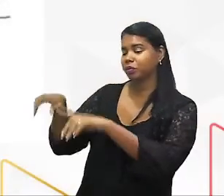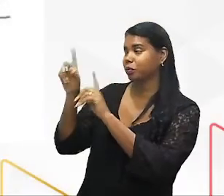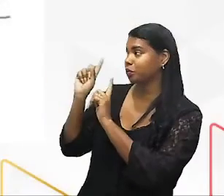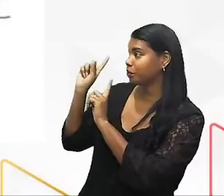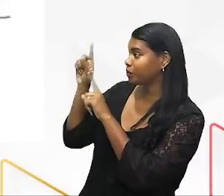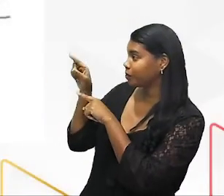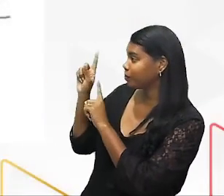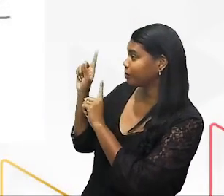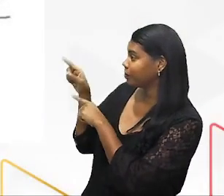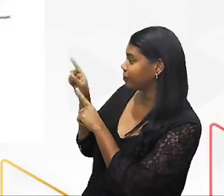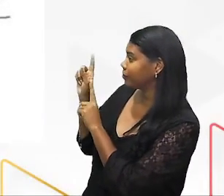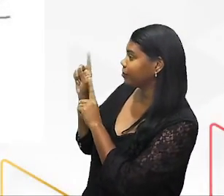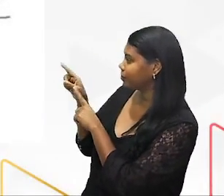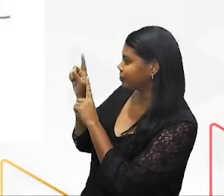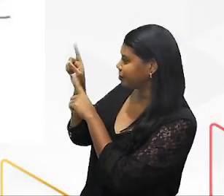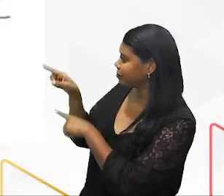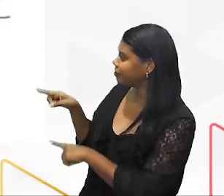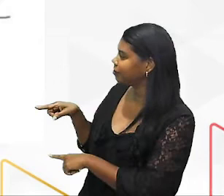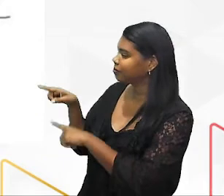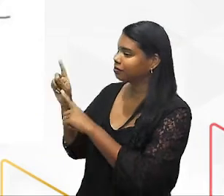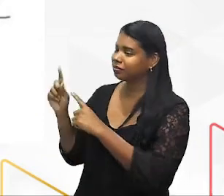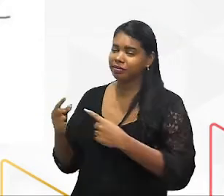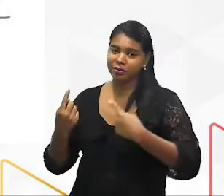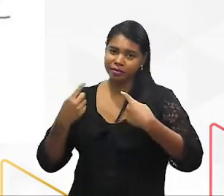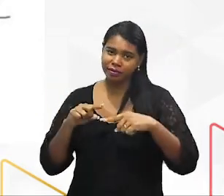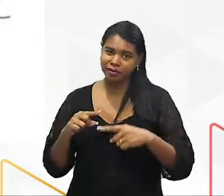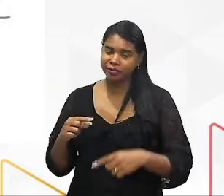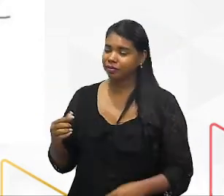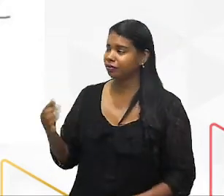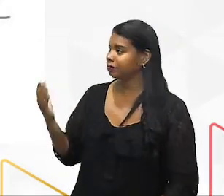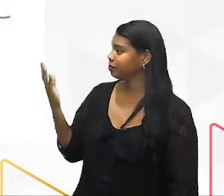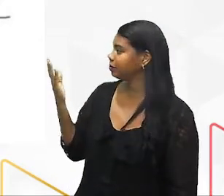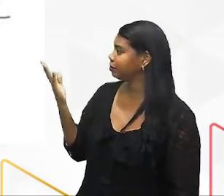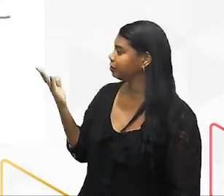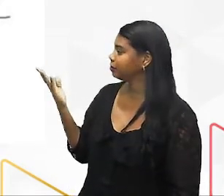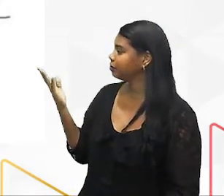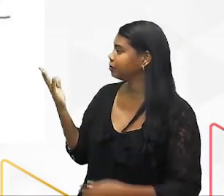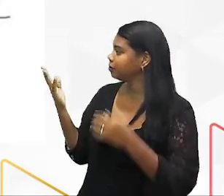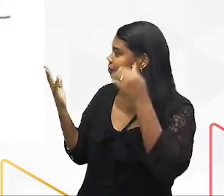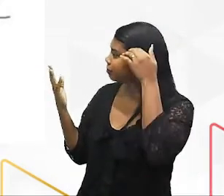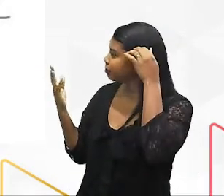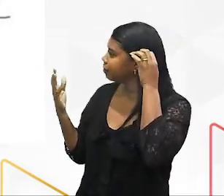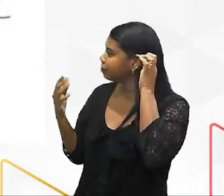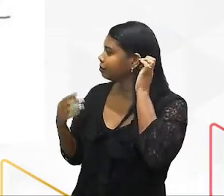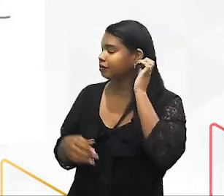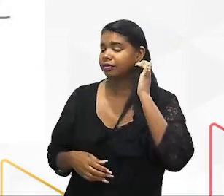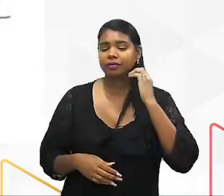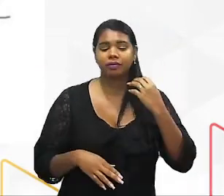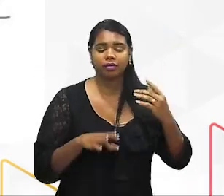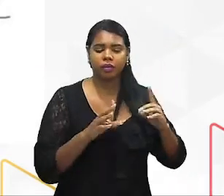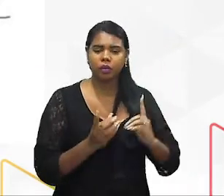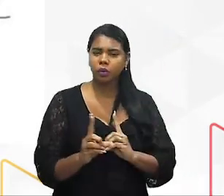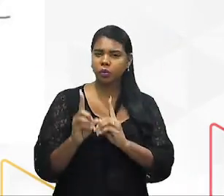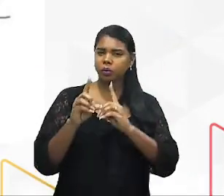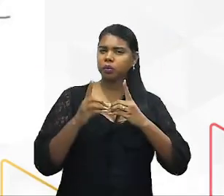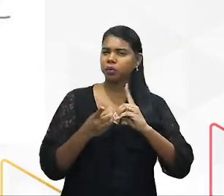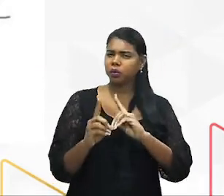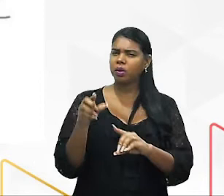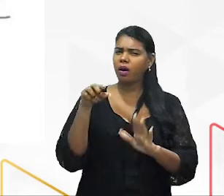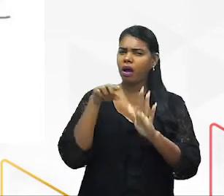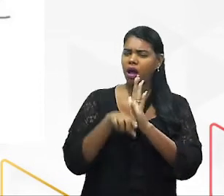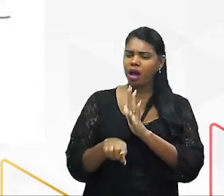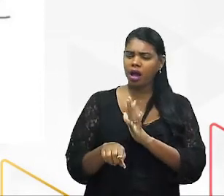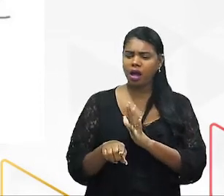uma provocação, um quadrinho muito interessante. E aí o discípulo pergunta ao